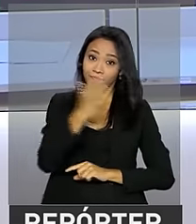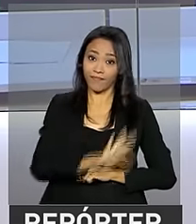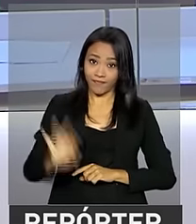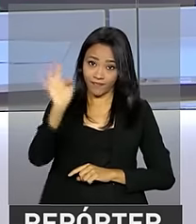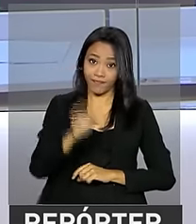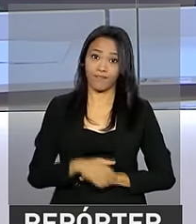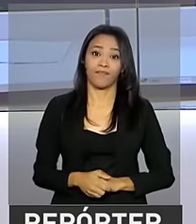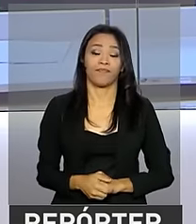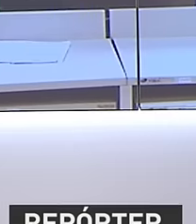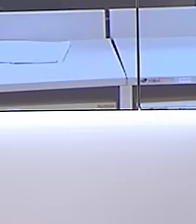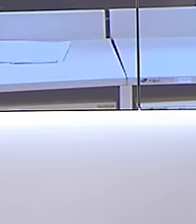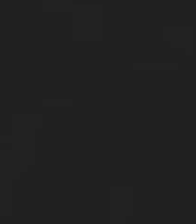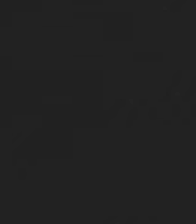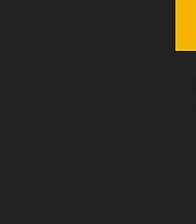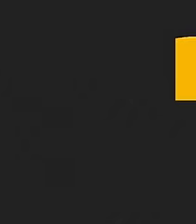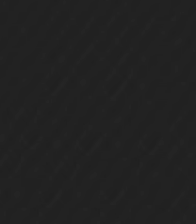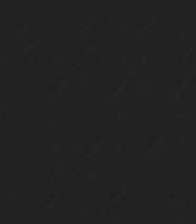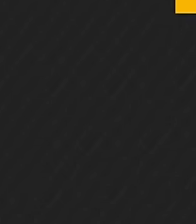Governo